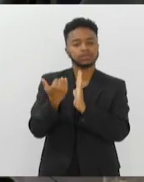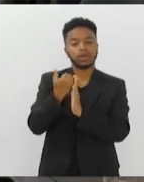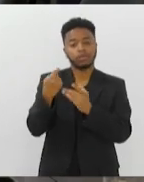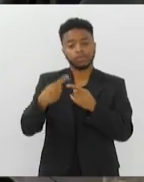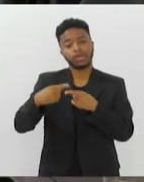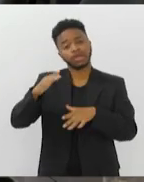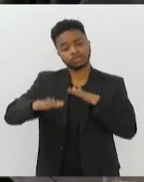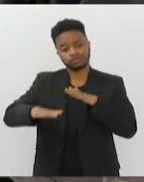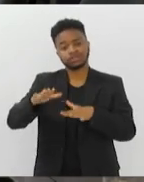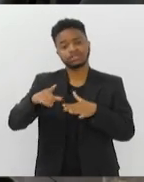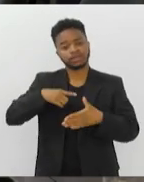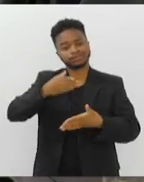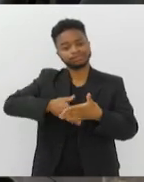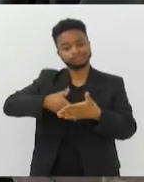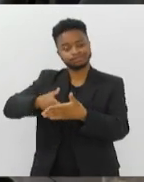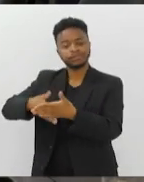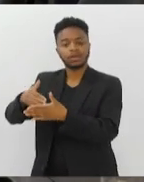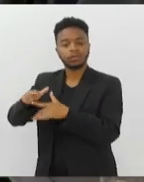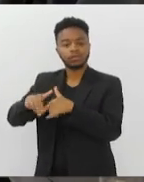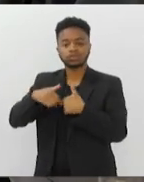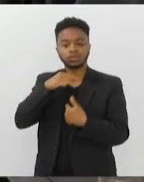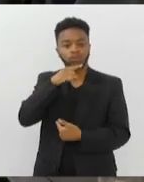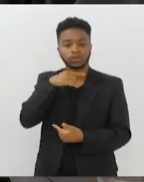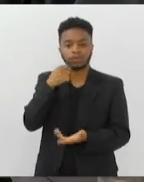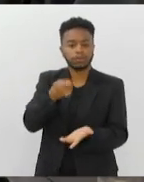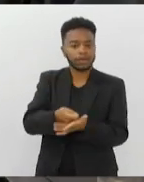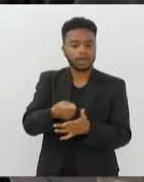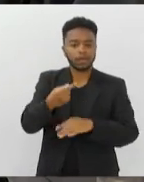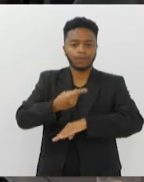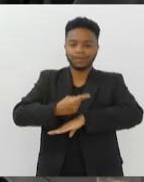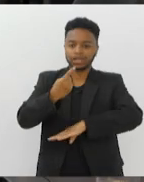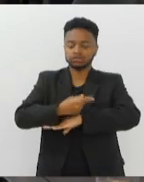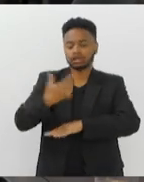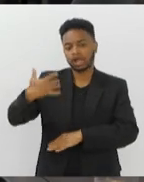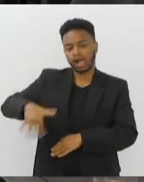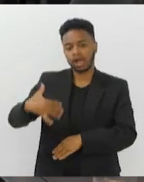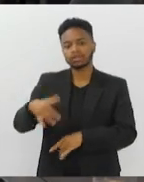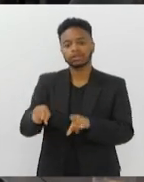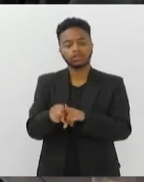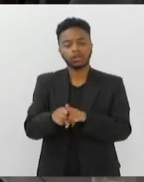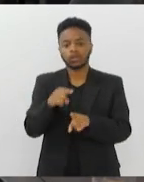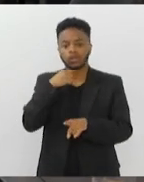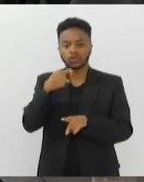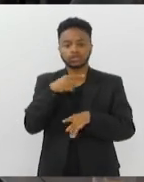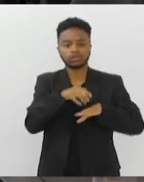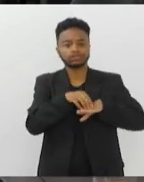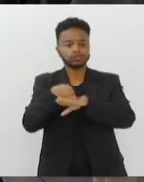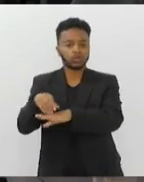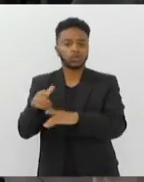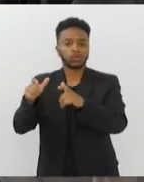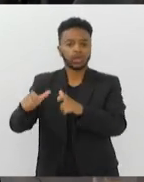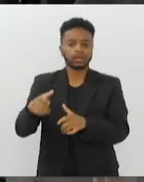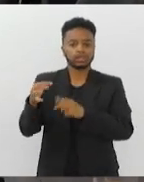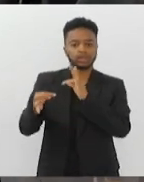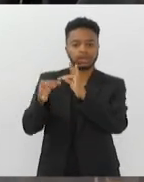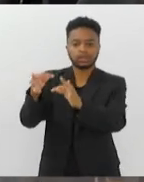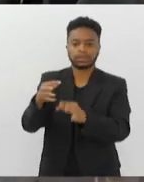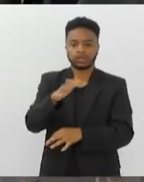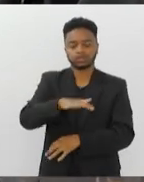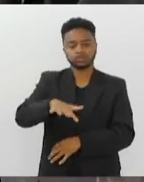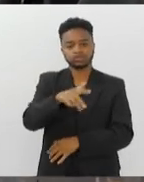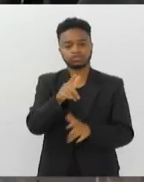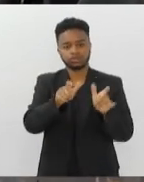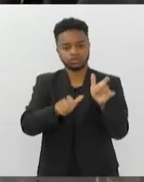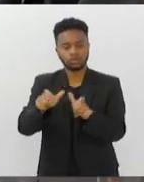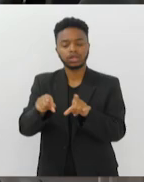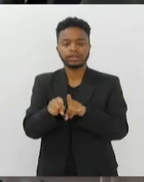o óbice de pagar um pedágio caro no deslocamento para o tratamento dessas pessoas, para oferecer um